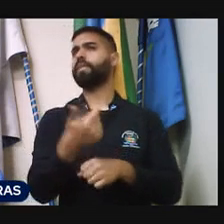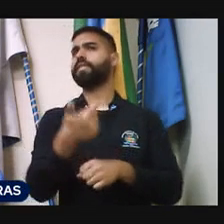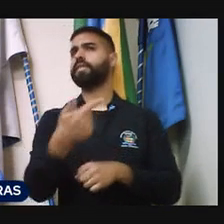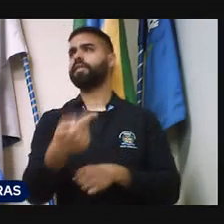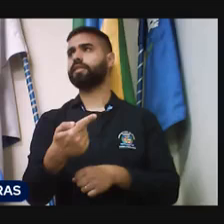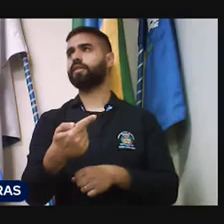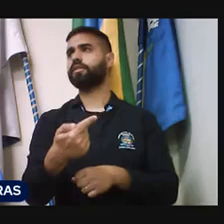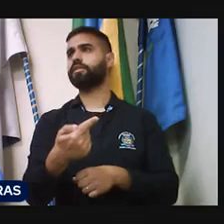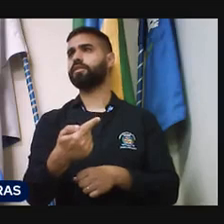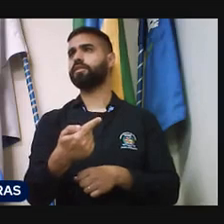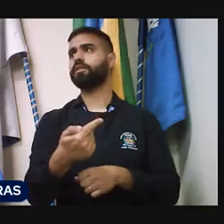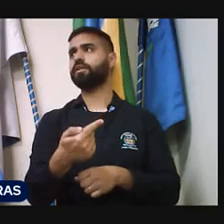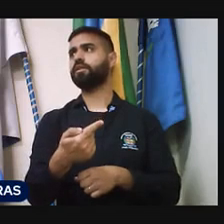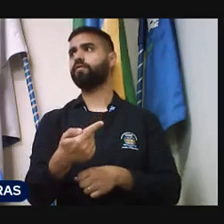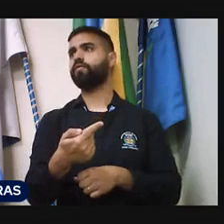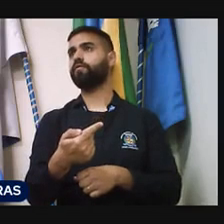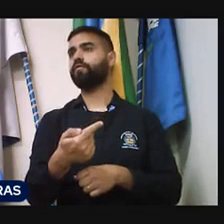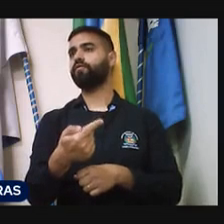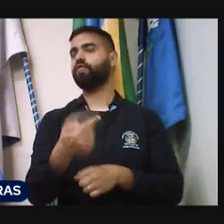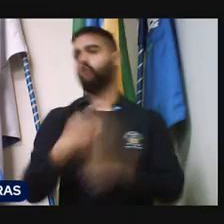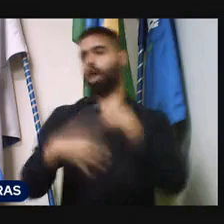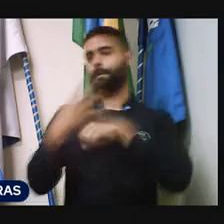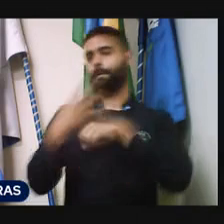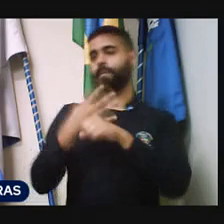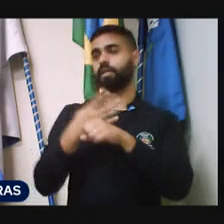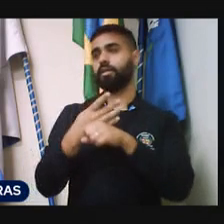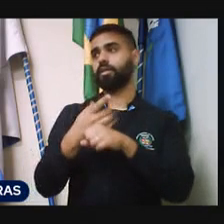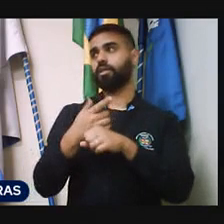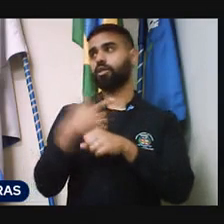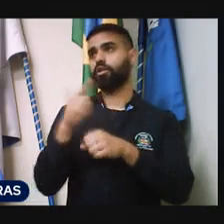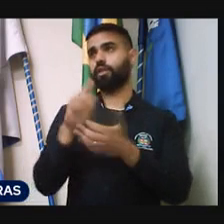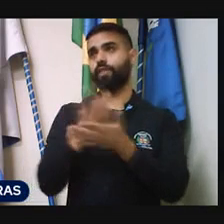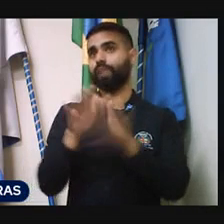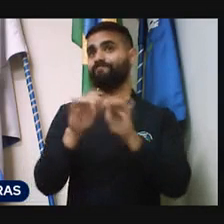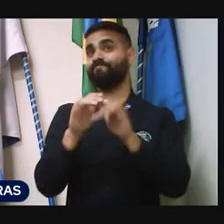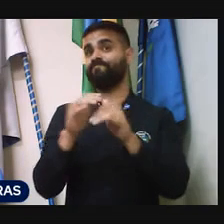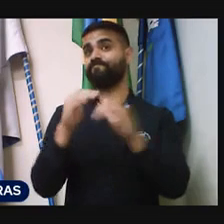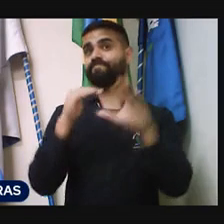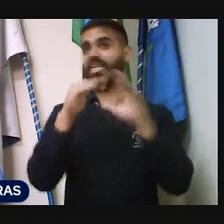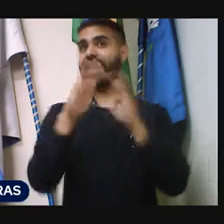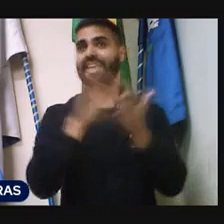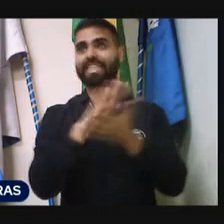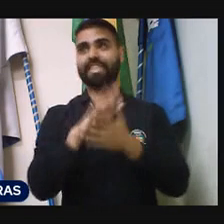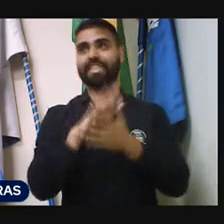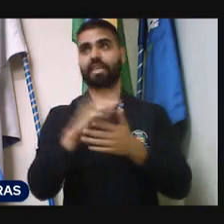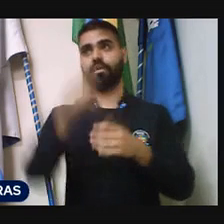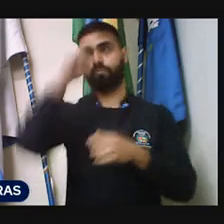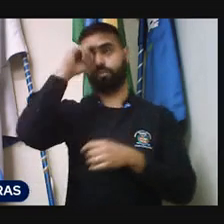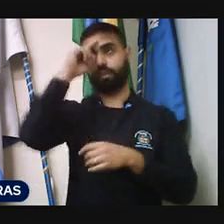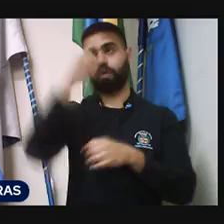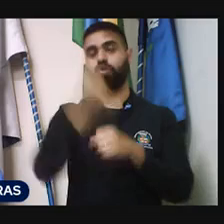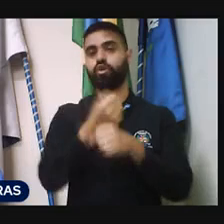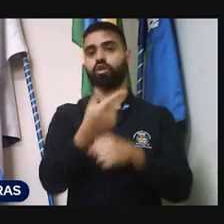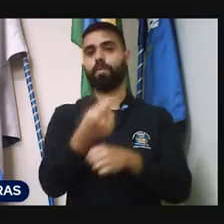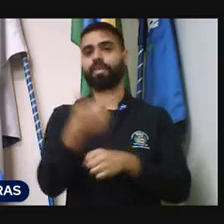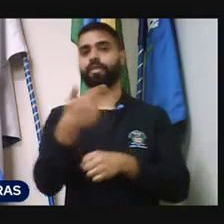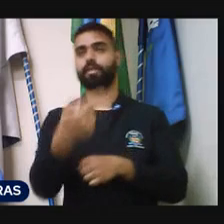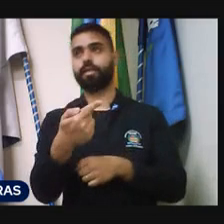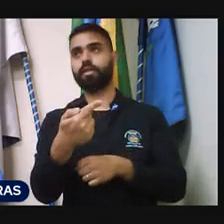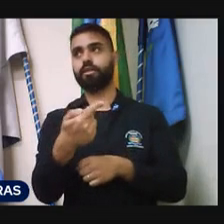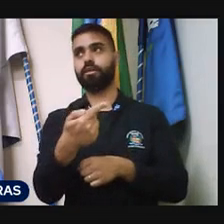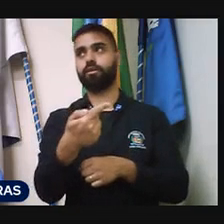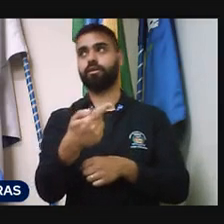foi a legislatura anterior nada foi repassado Hospital correto aqui